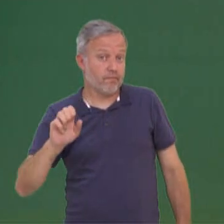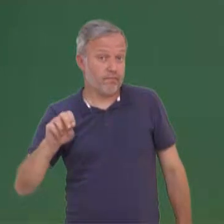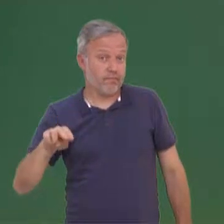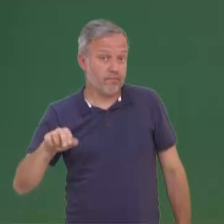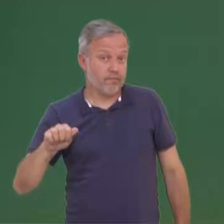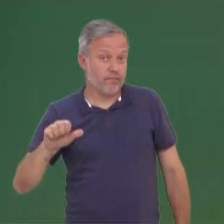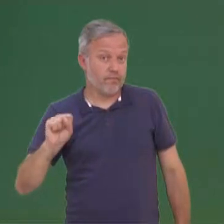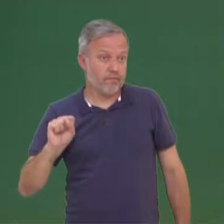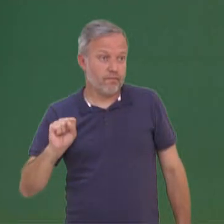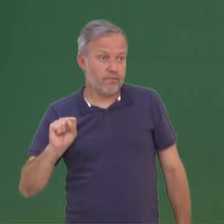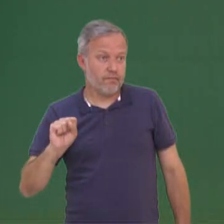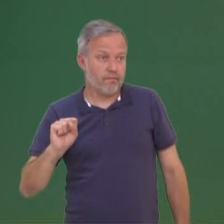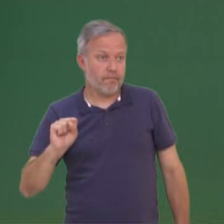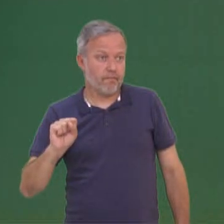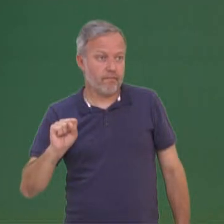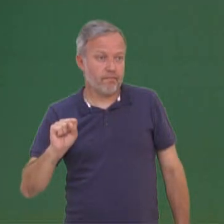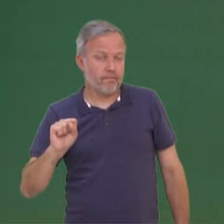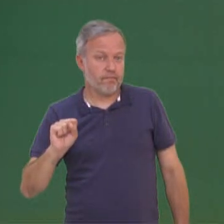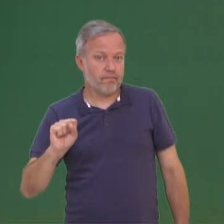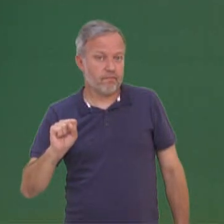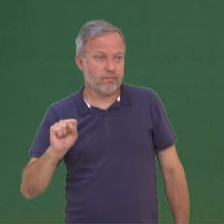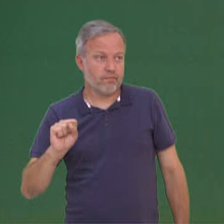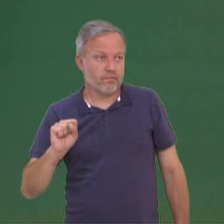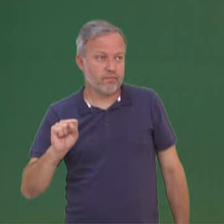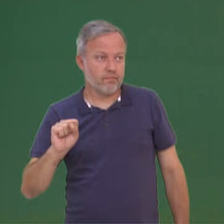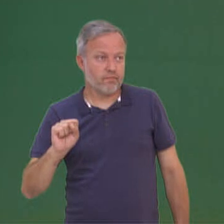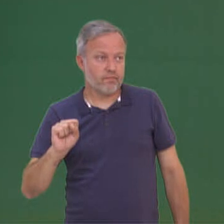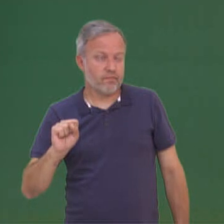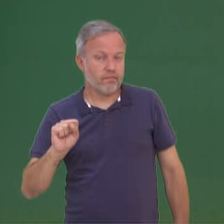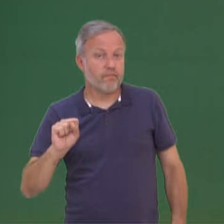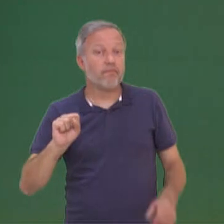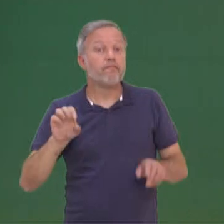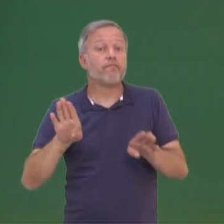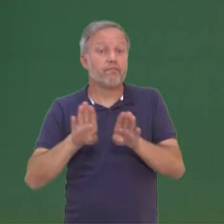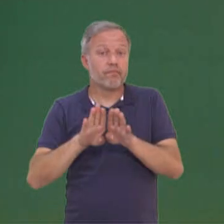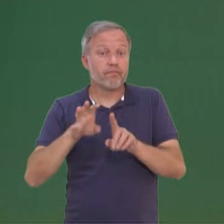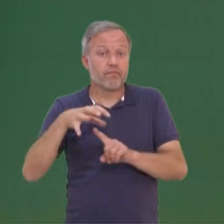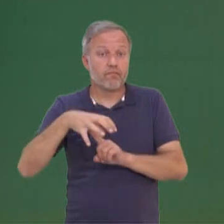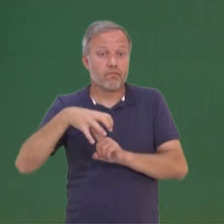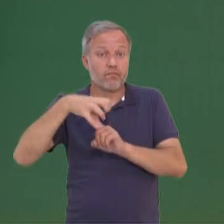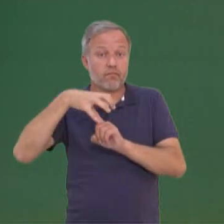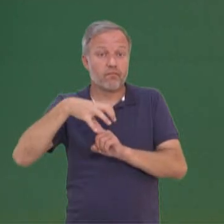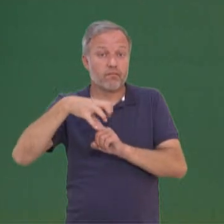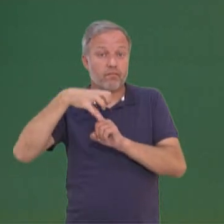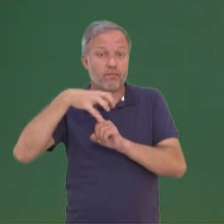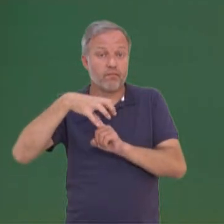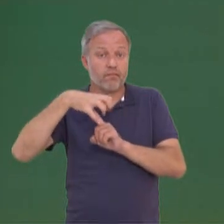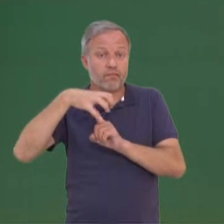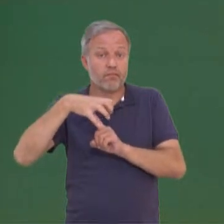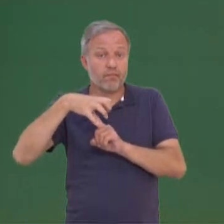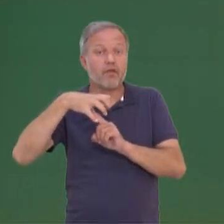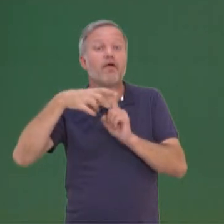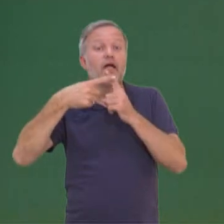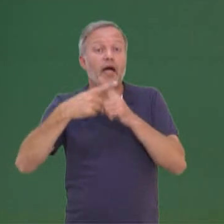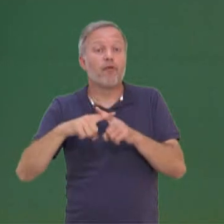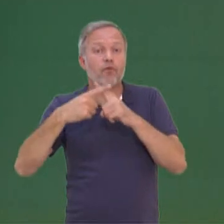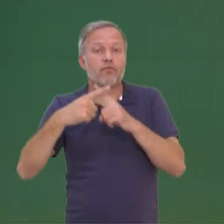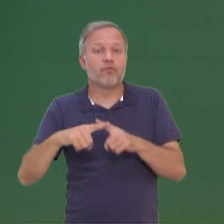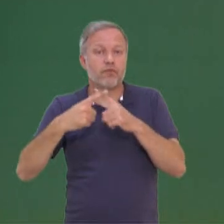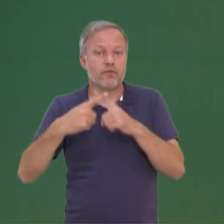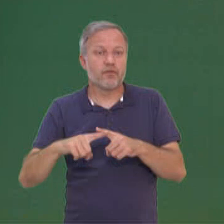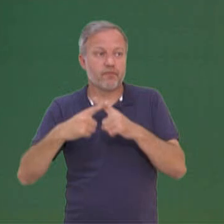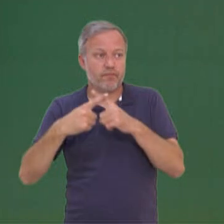exceções. Não é apenas assexuadamente. Fungos também fazem reprodução sexuada. Então a 16 está